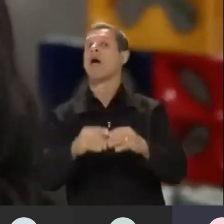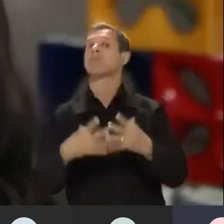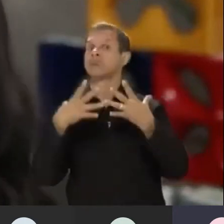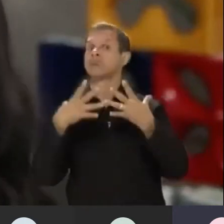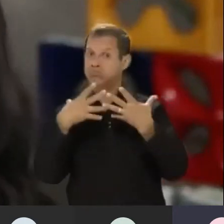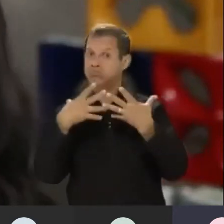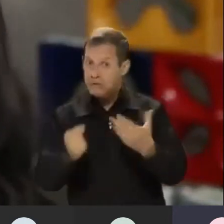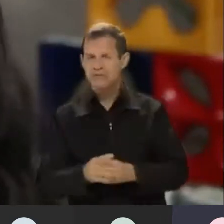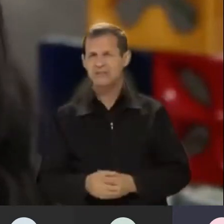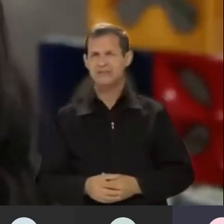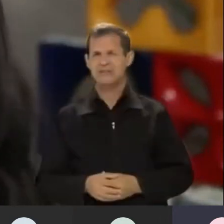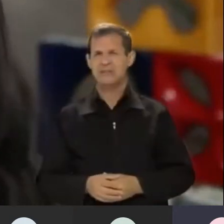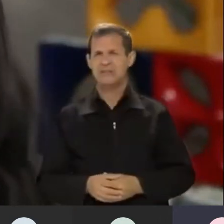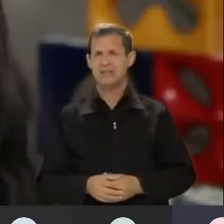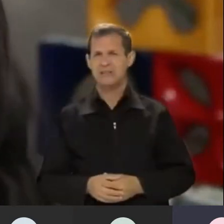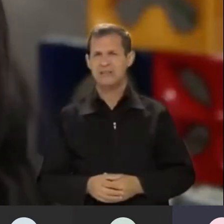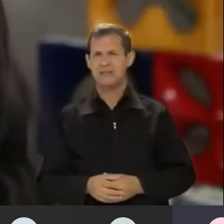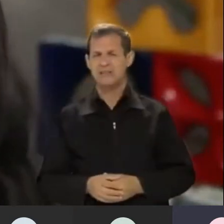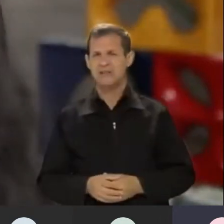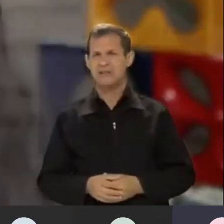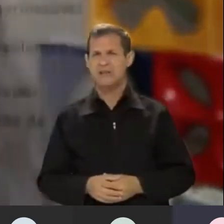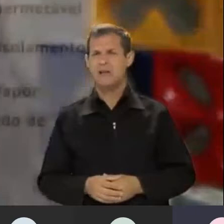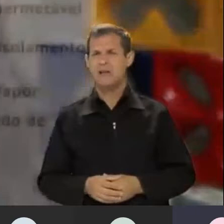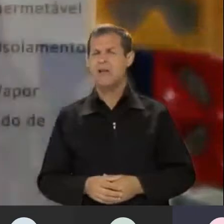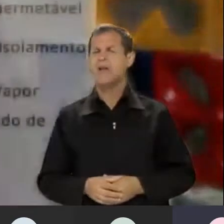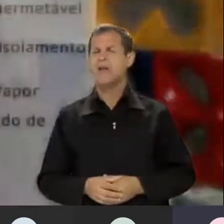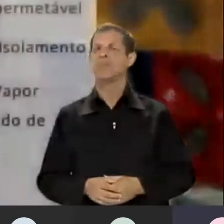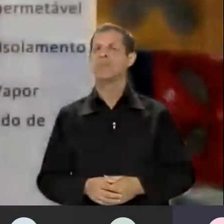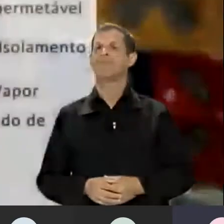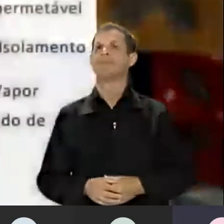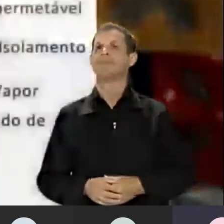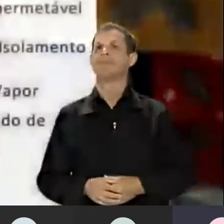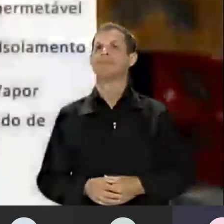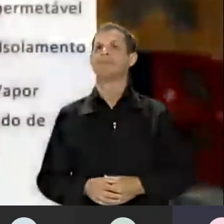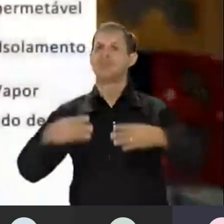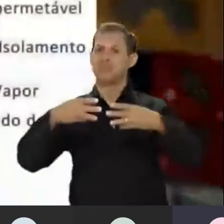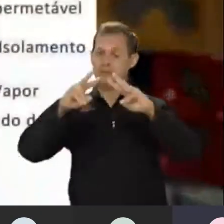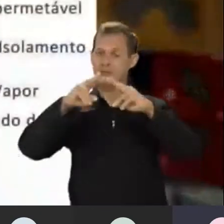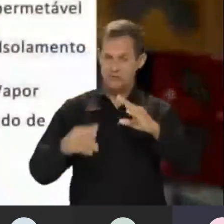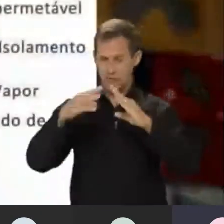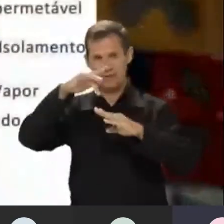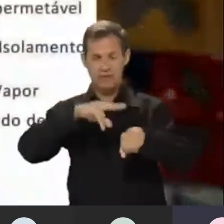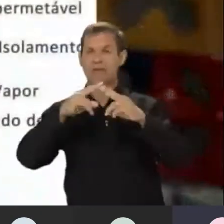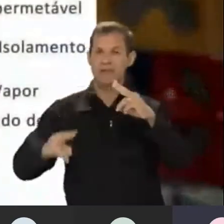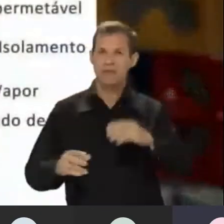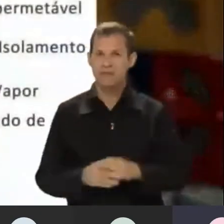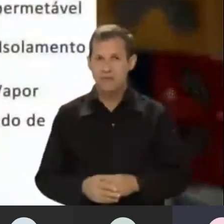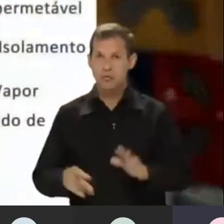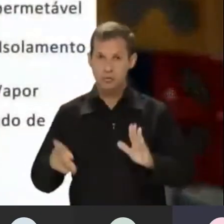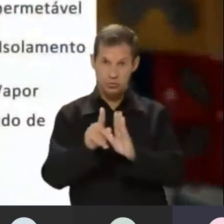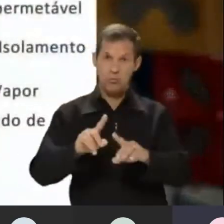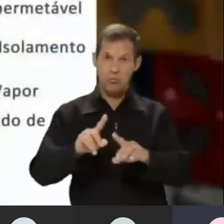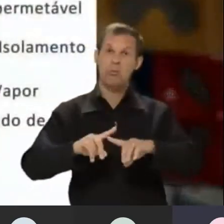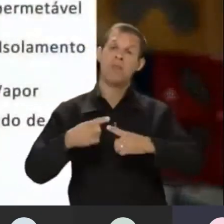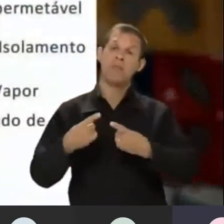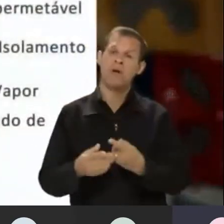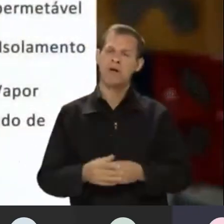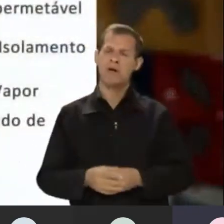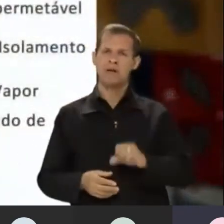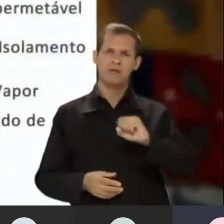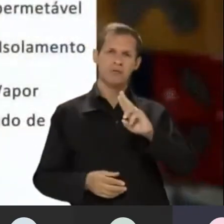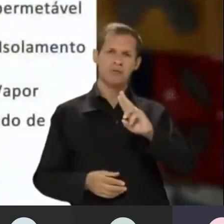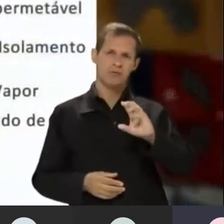edificação suporta a carga do telhado verde, pois ele tem a parte da estrutura dele em si,